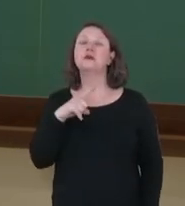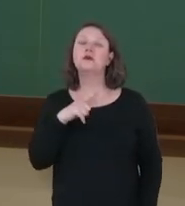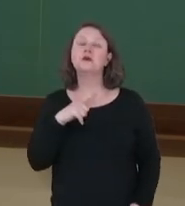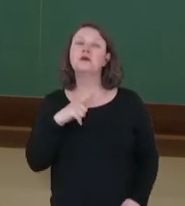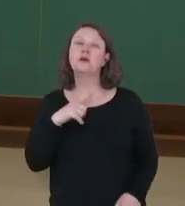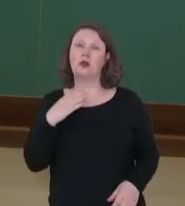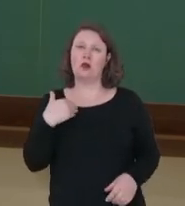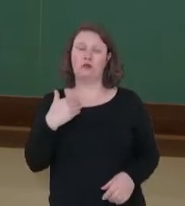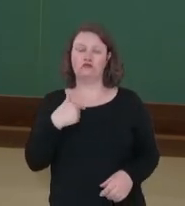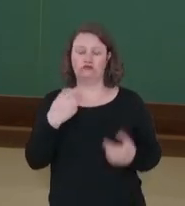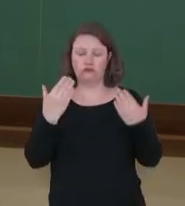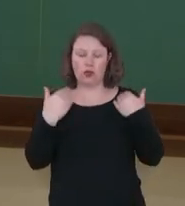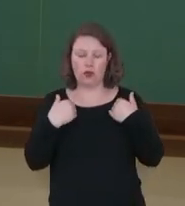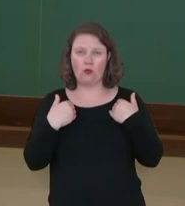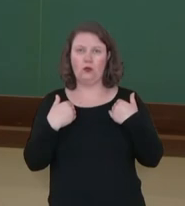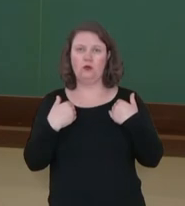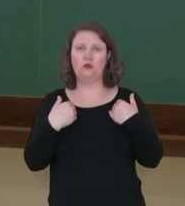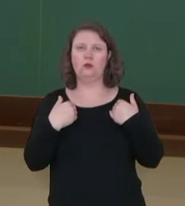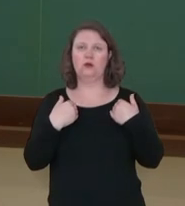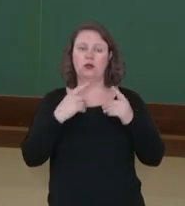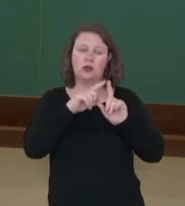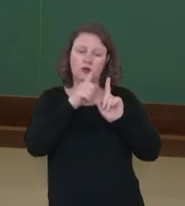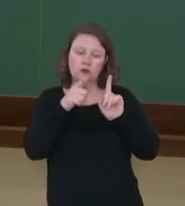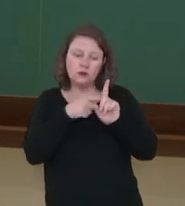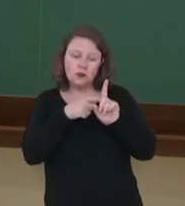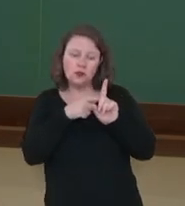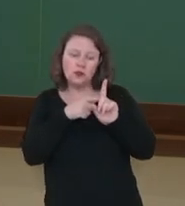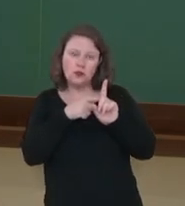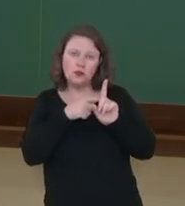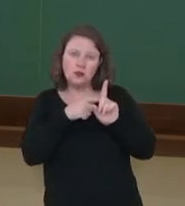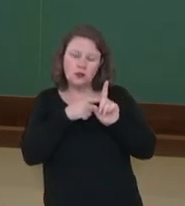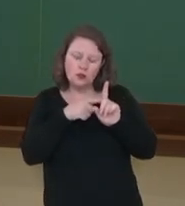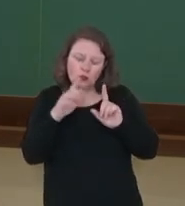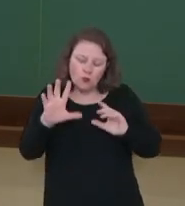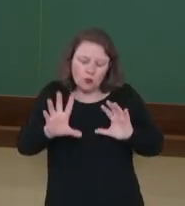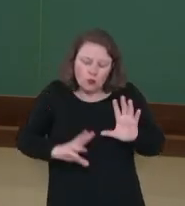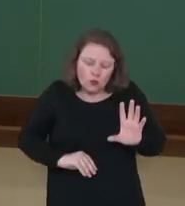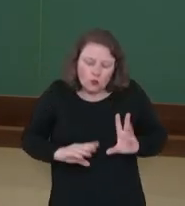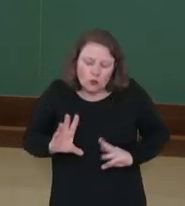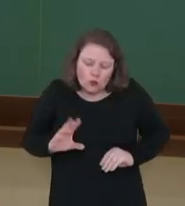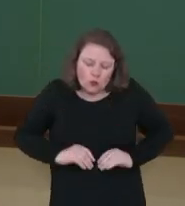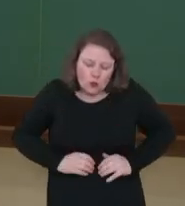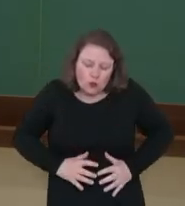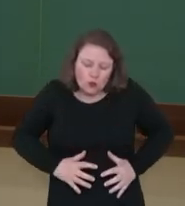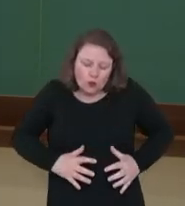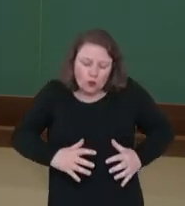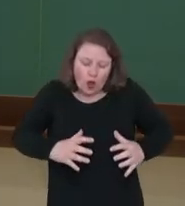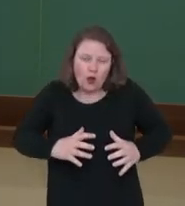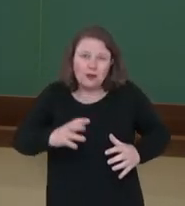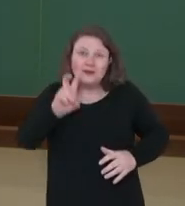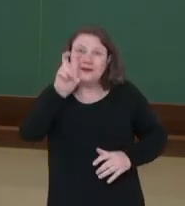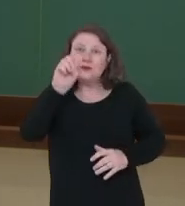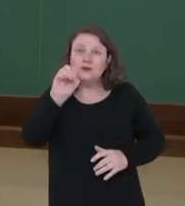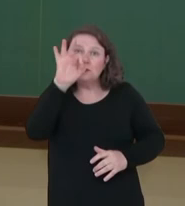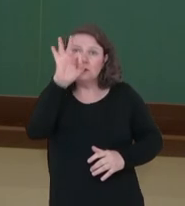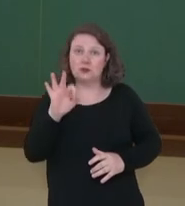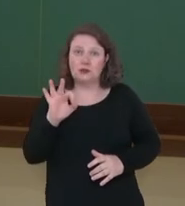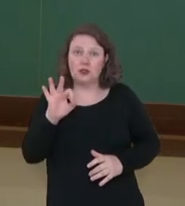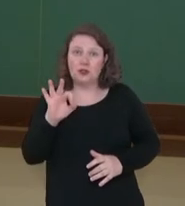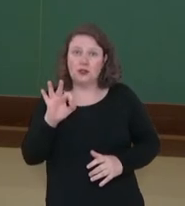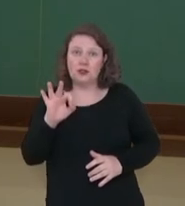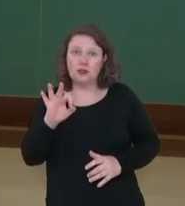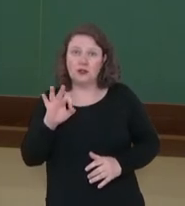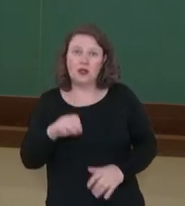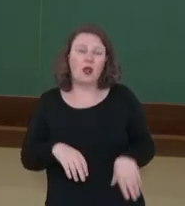quando as informações genéticas foi para o Marcelinho, a metade das minhas informações genéticas. A outra